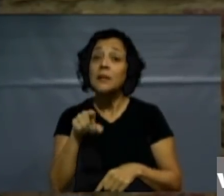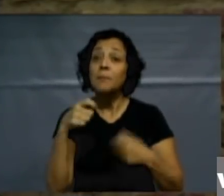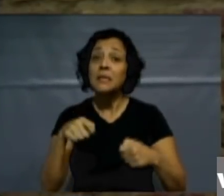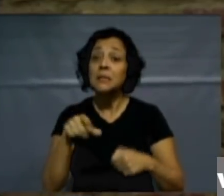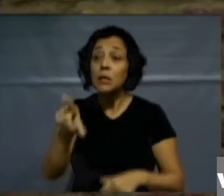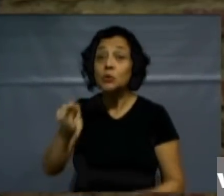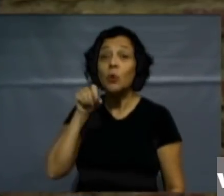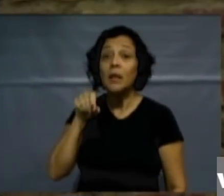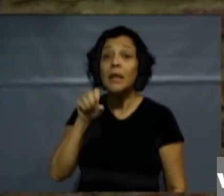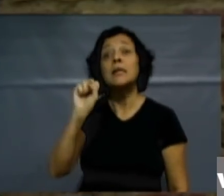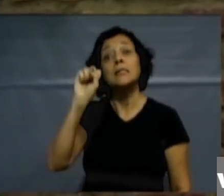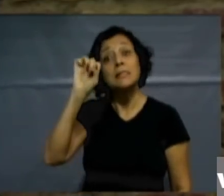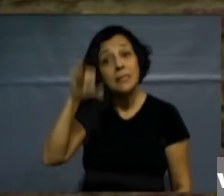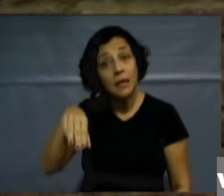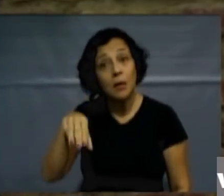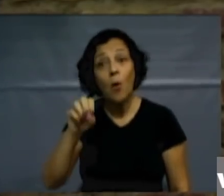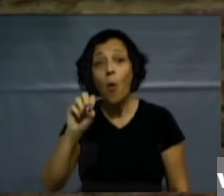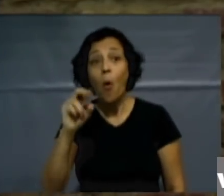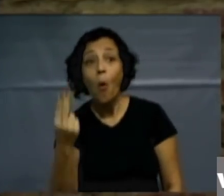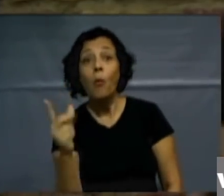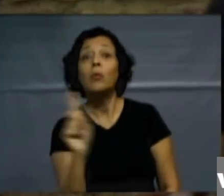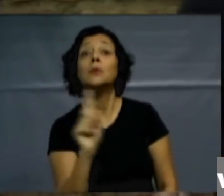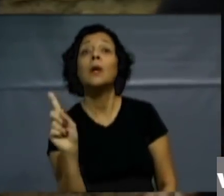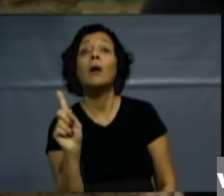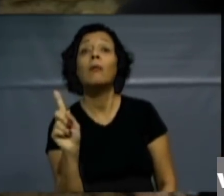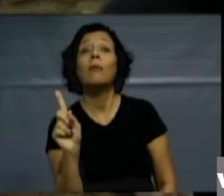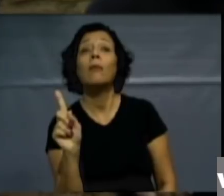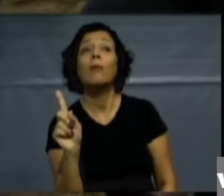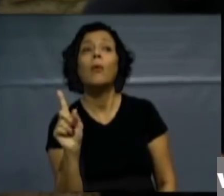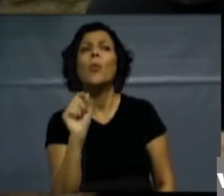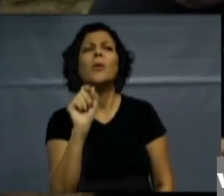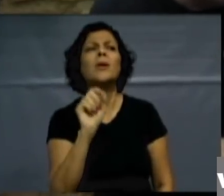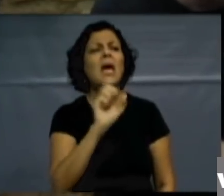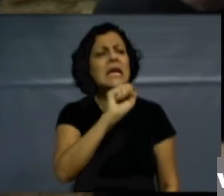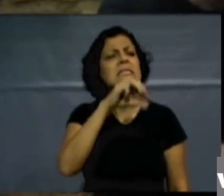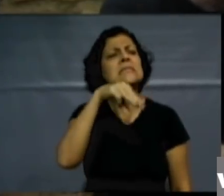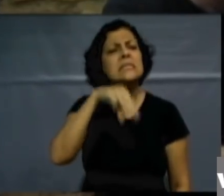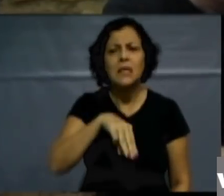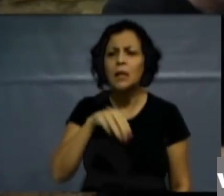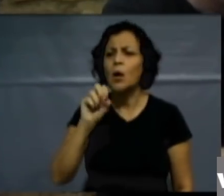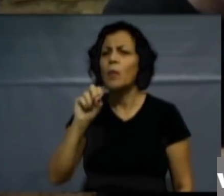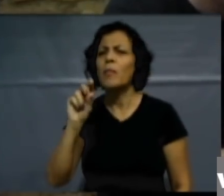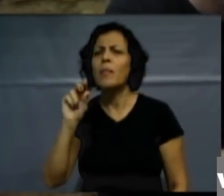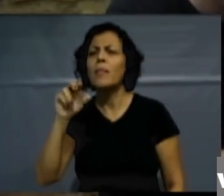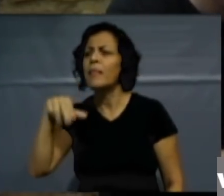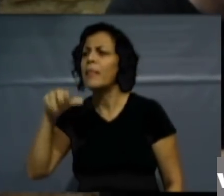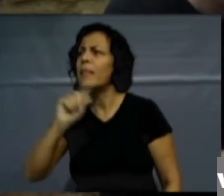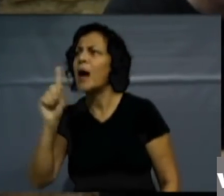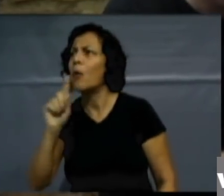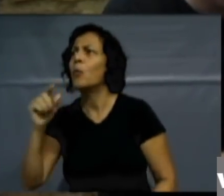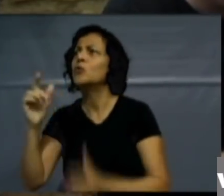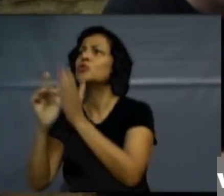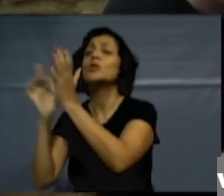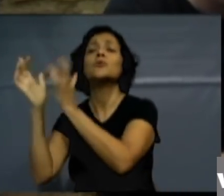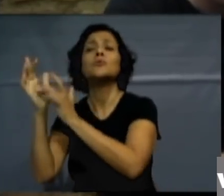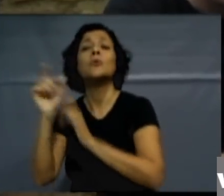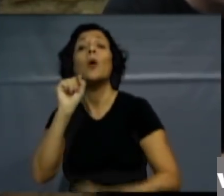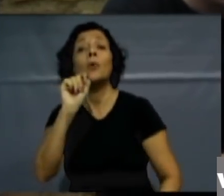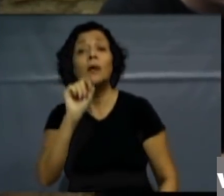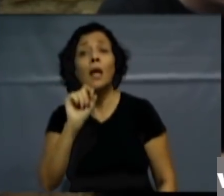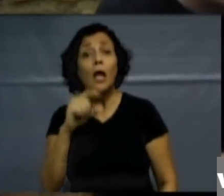Olha que coisa. Sabe o que é esse sim, sim, esse não, não de Jesus? É a certeza. É